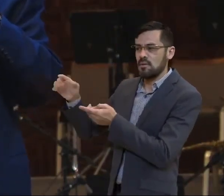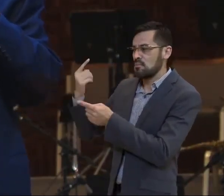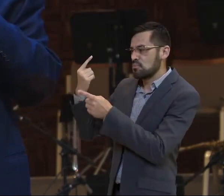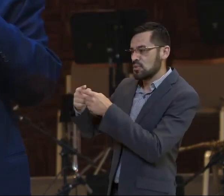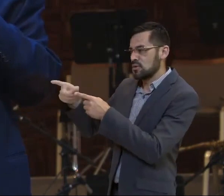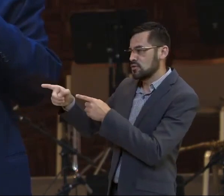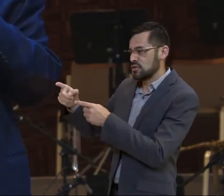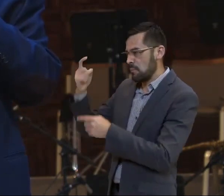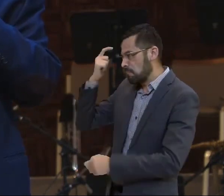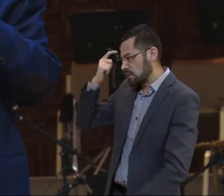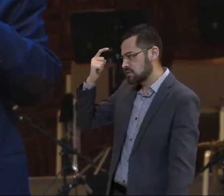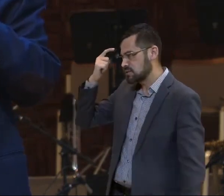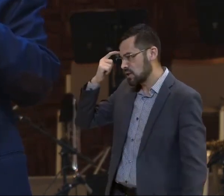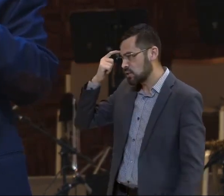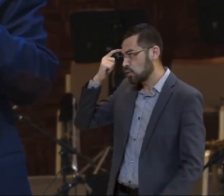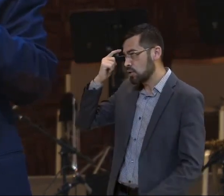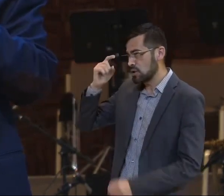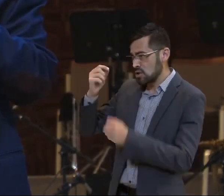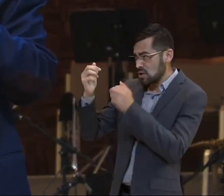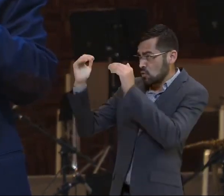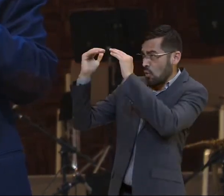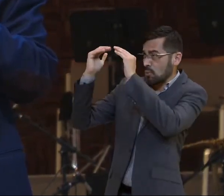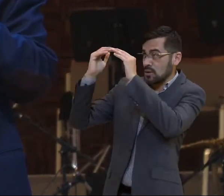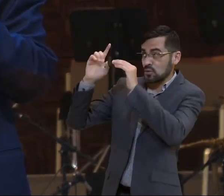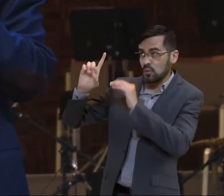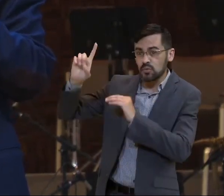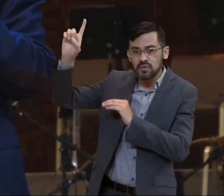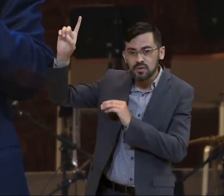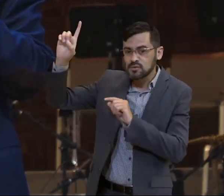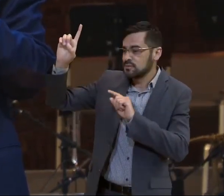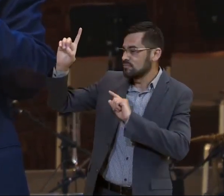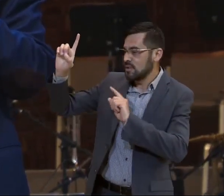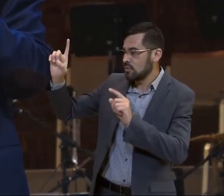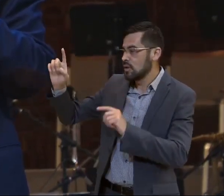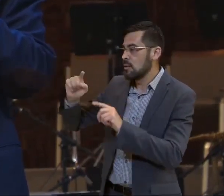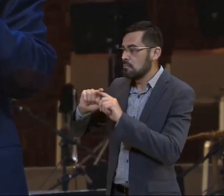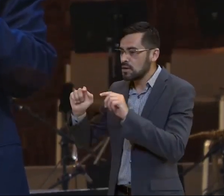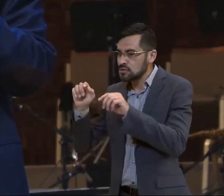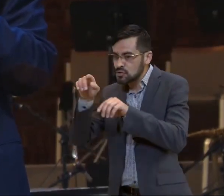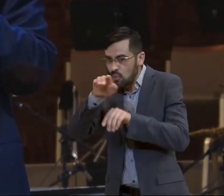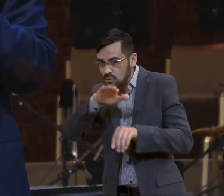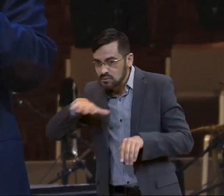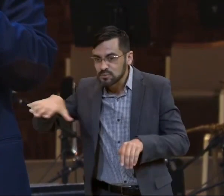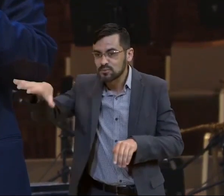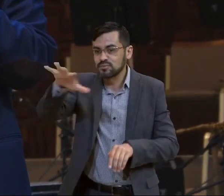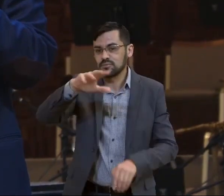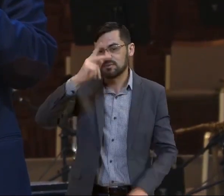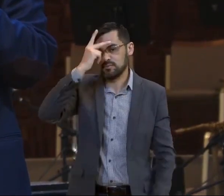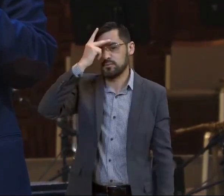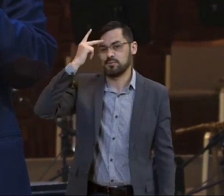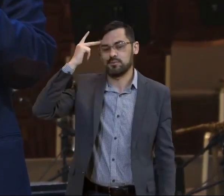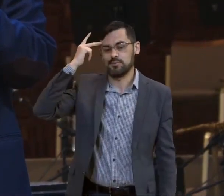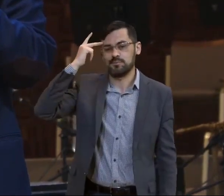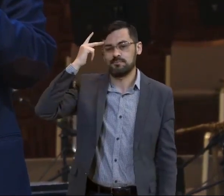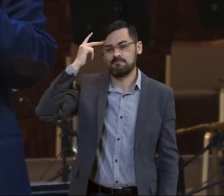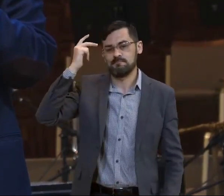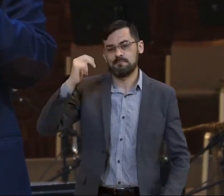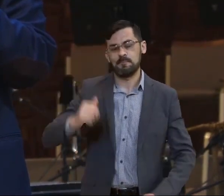porque você não está pensando como Deus pensa, mas como os homens pensam.